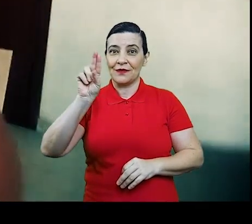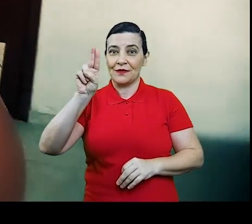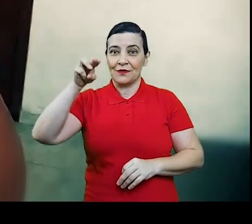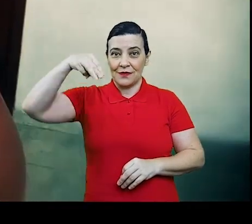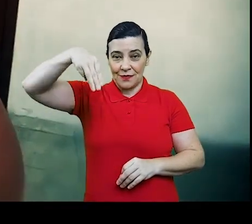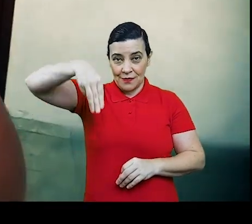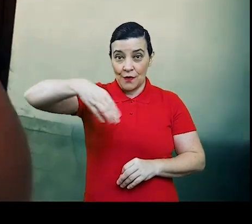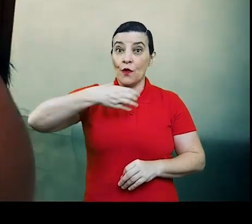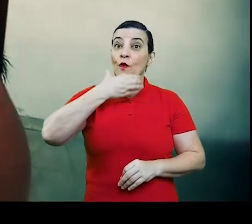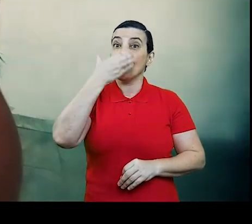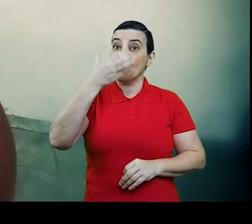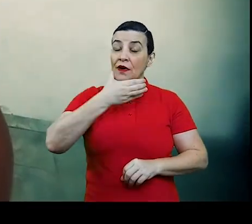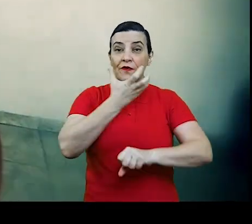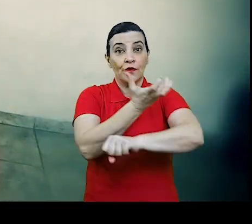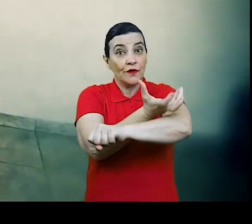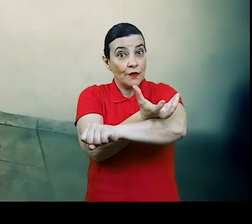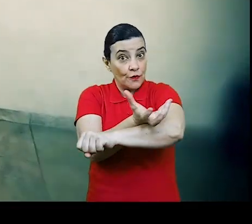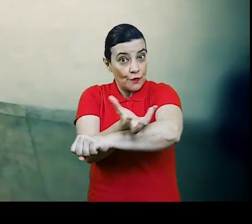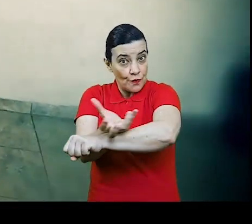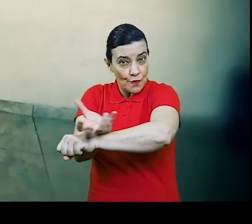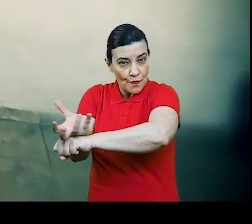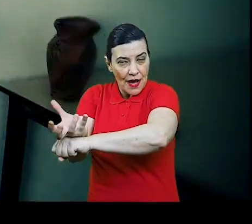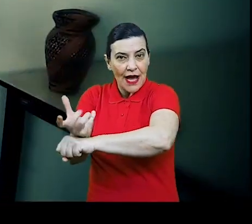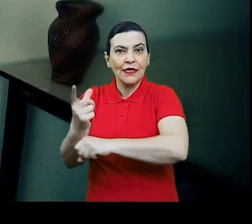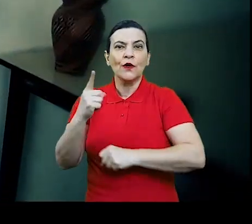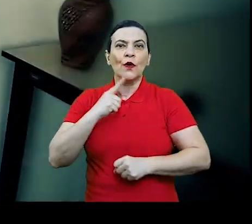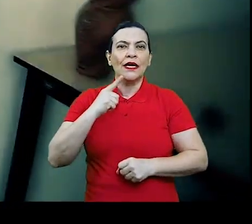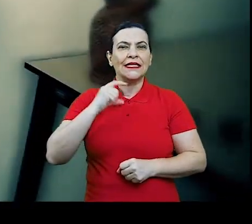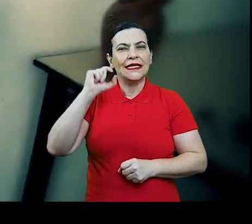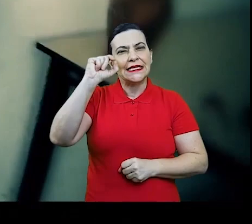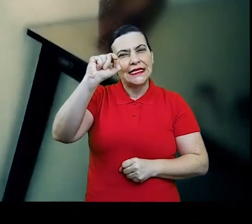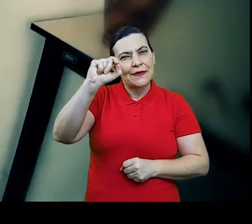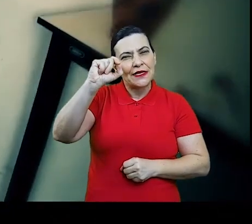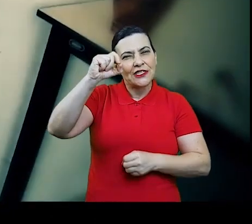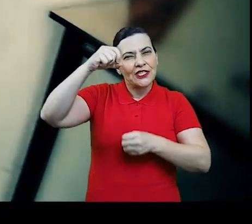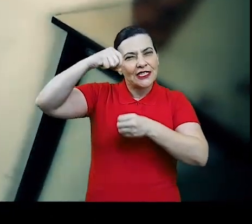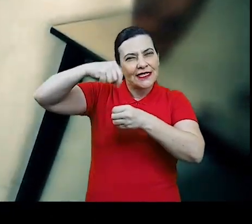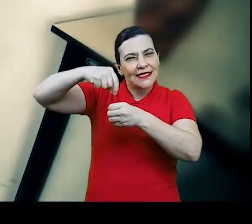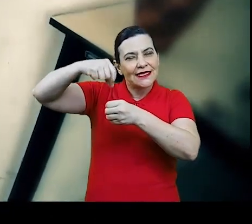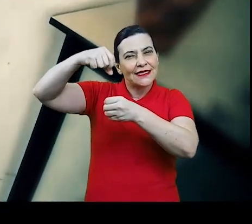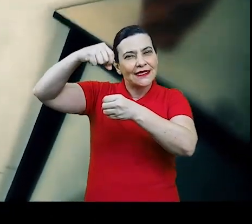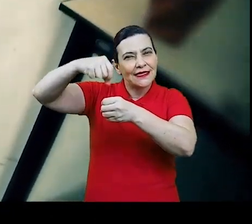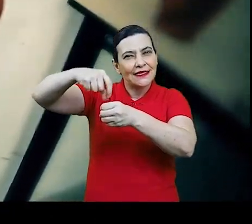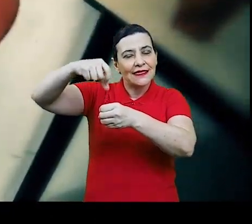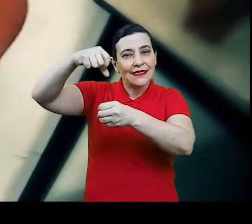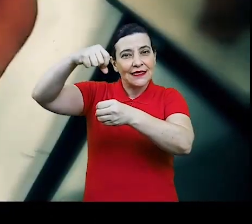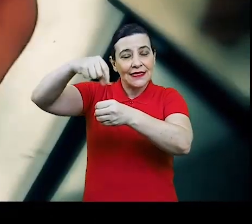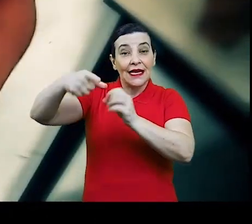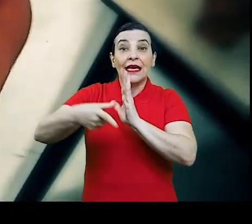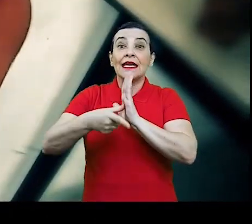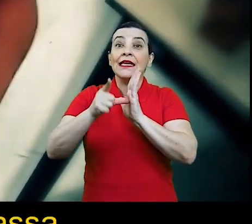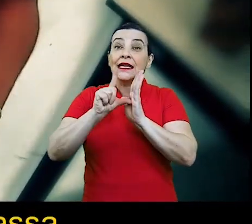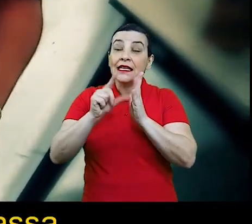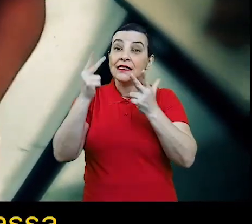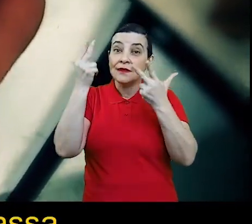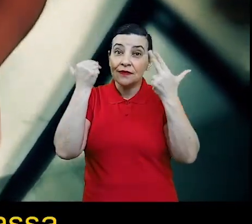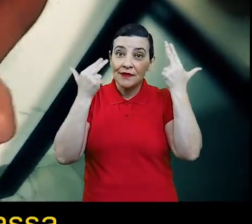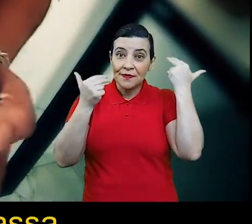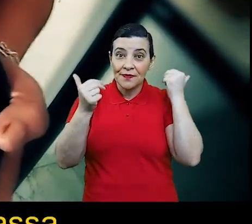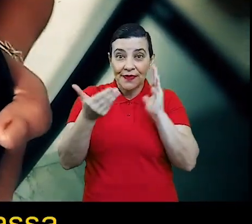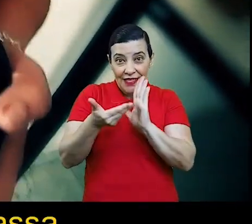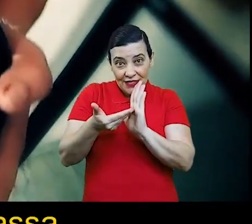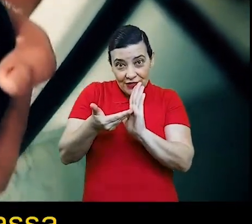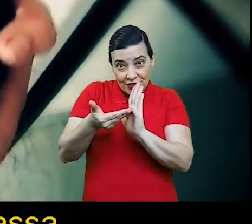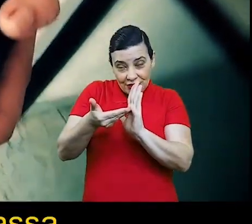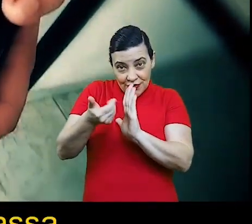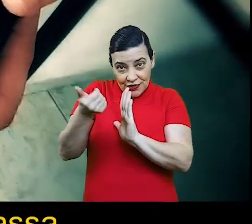fruta do mato. E o urucum, ele tem uma sementinha. E para a gente passar no rosto, a gente